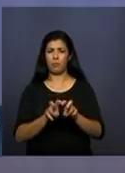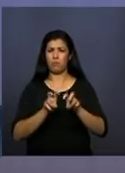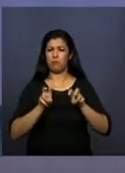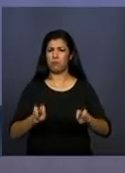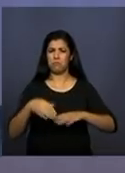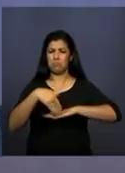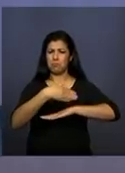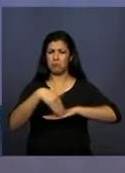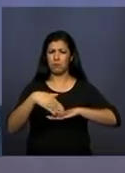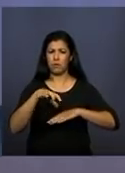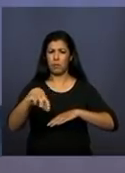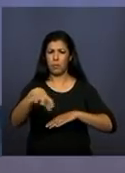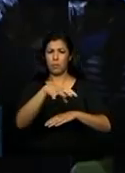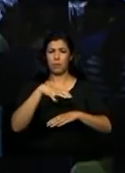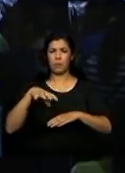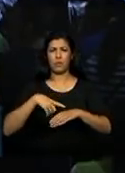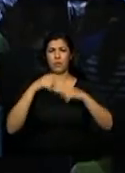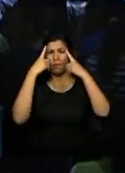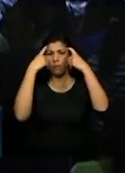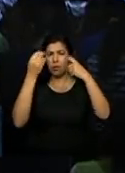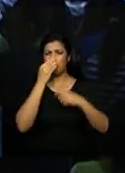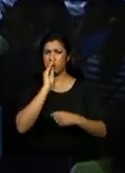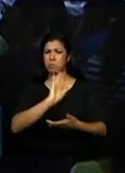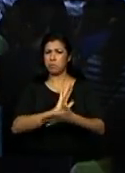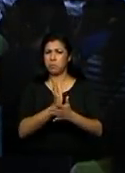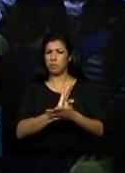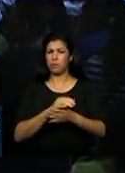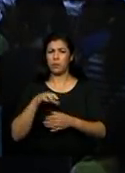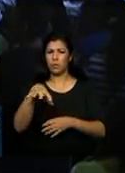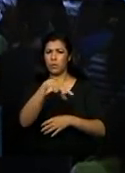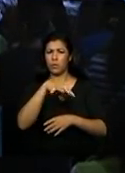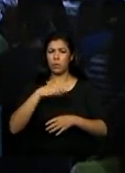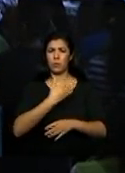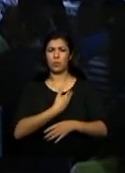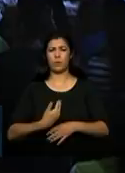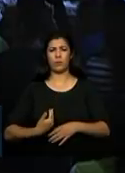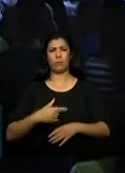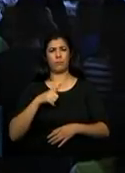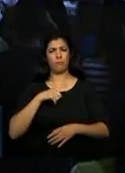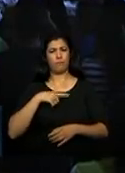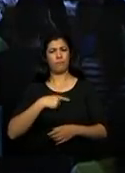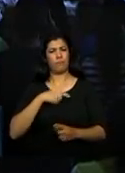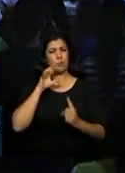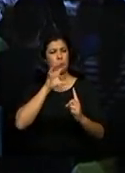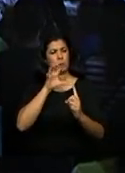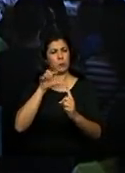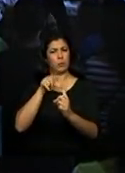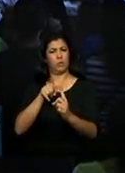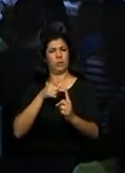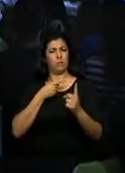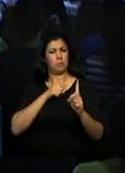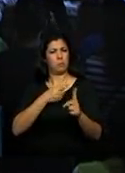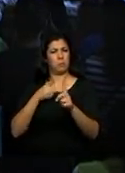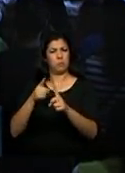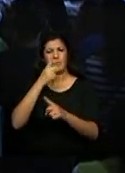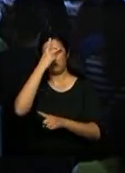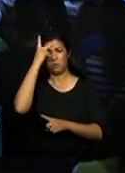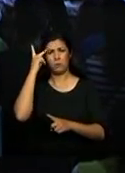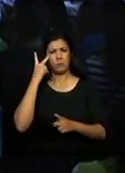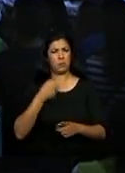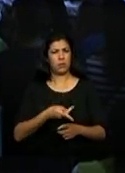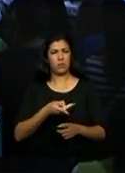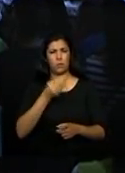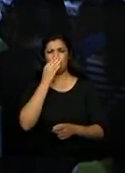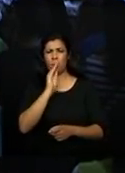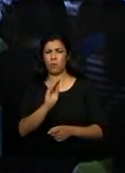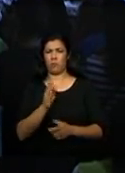A violência nos espaços públicos, os espaços públicos são os maiores violadores dessa população em situação de rua. Né? A gente tem que